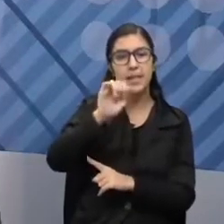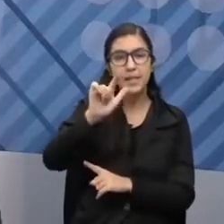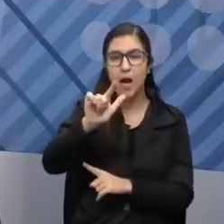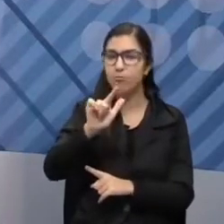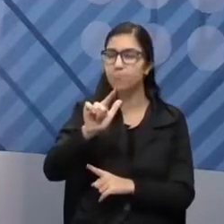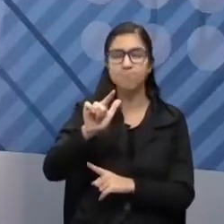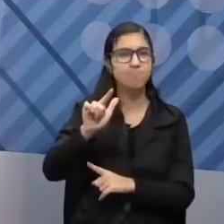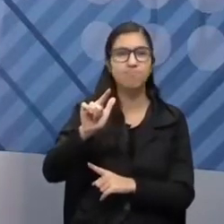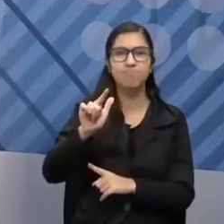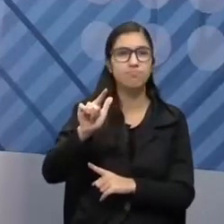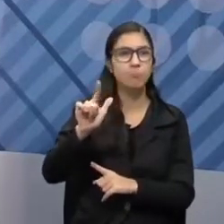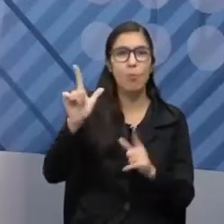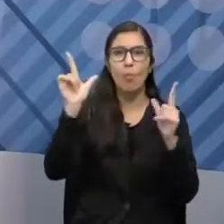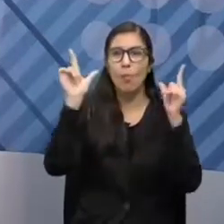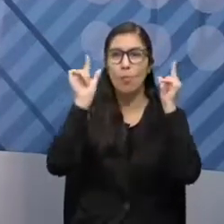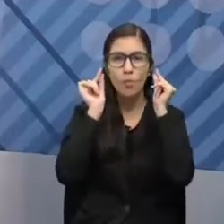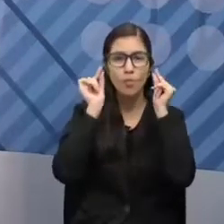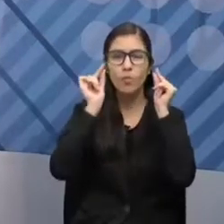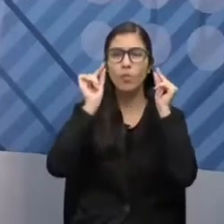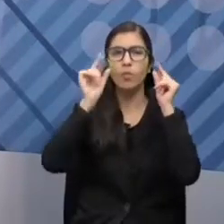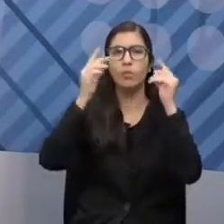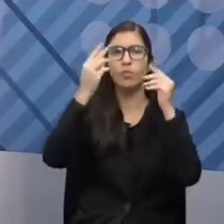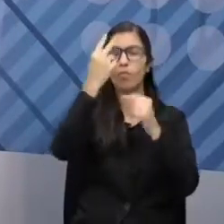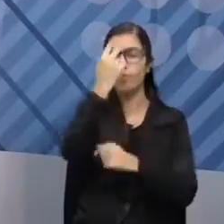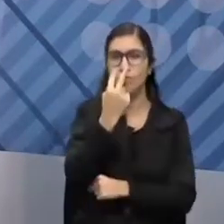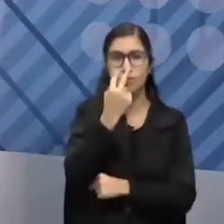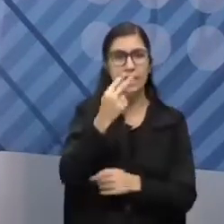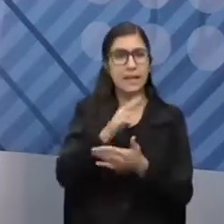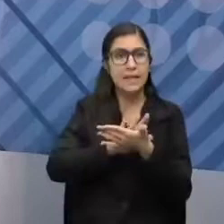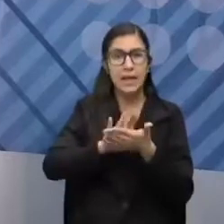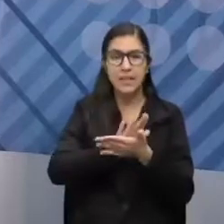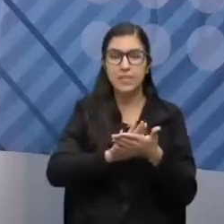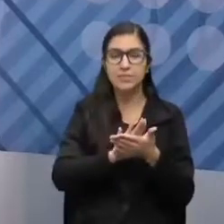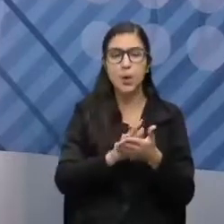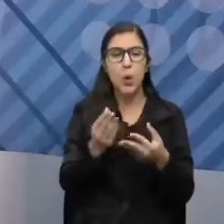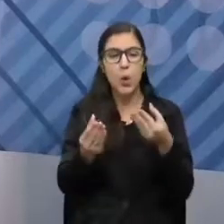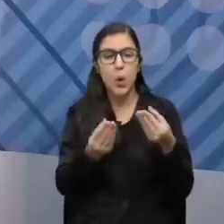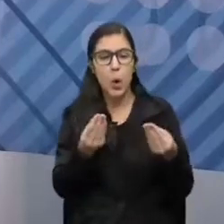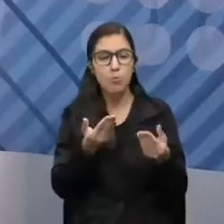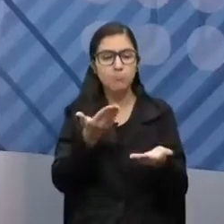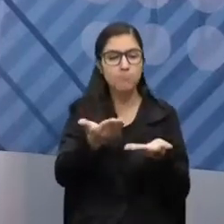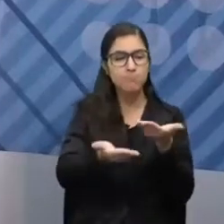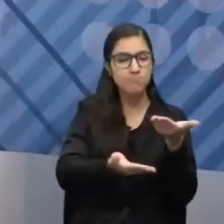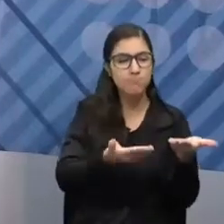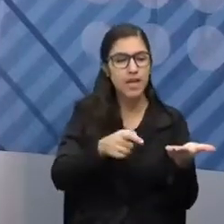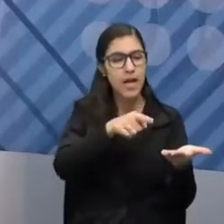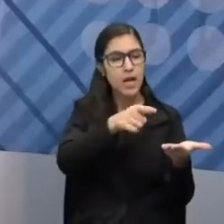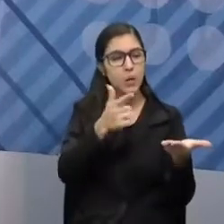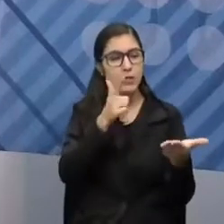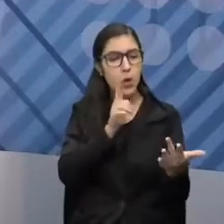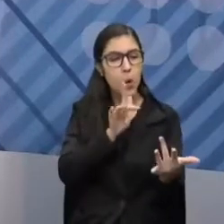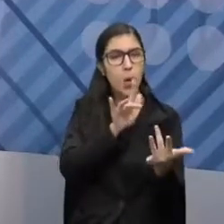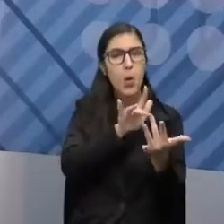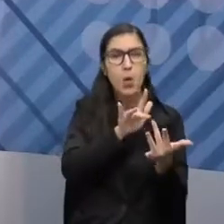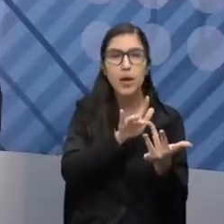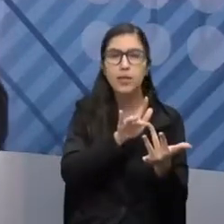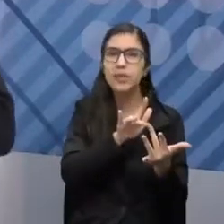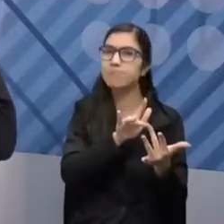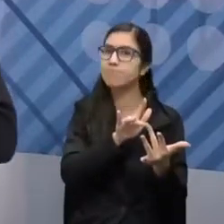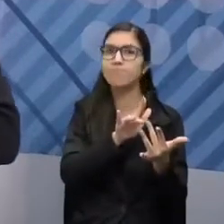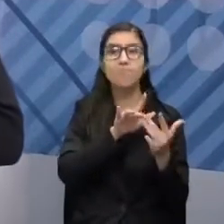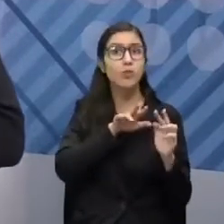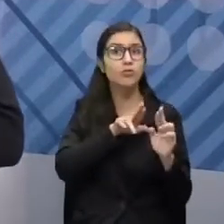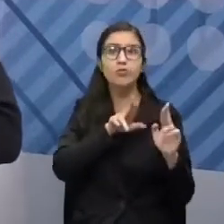de audição. O que nós vamos trabalhar, a forma como nós vamos conectar com esse bebezinho no mundo é